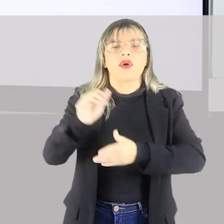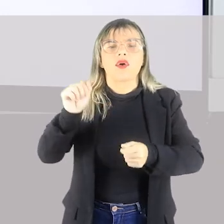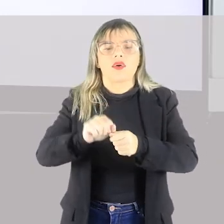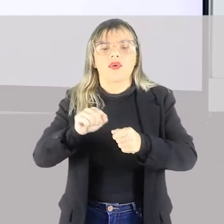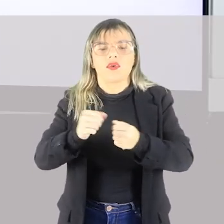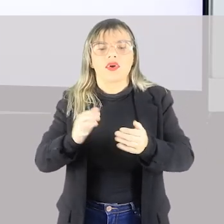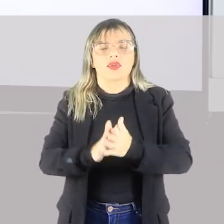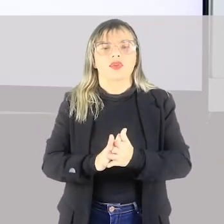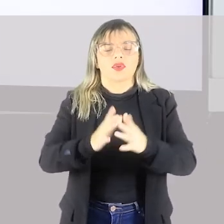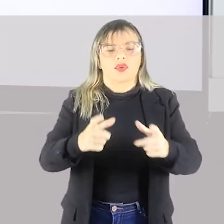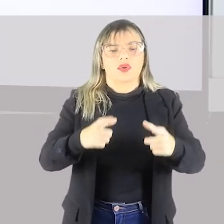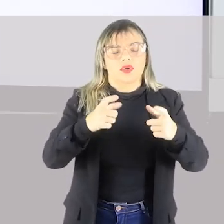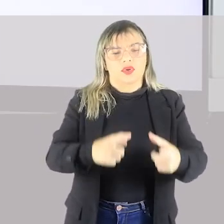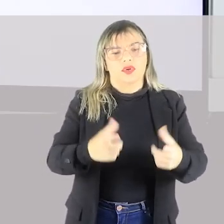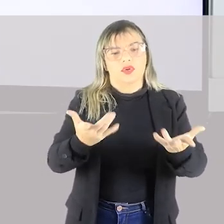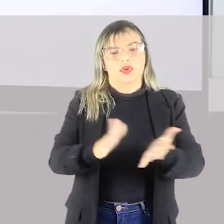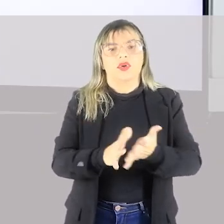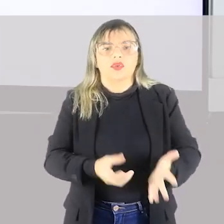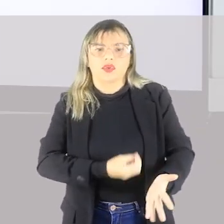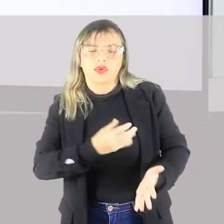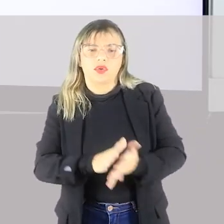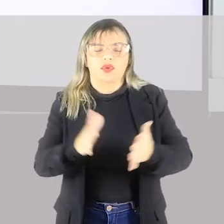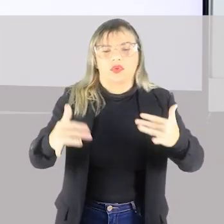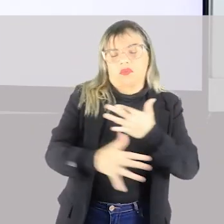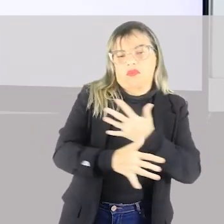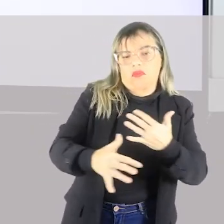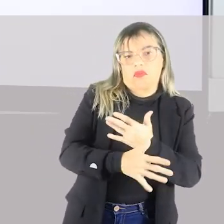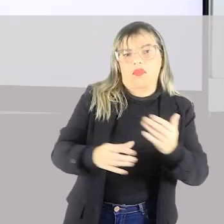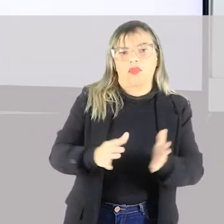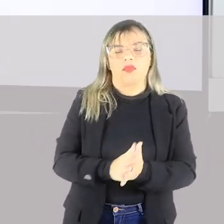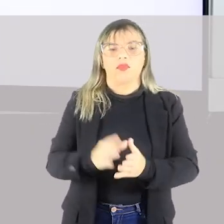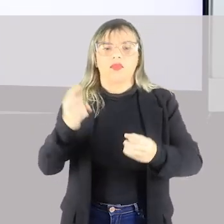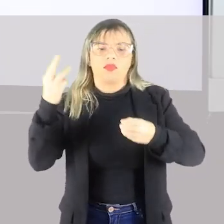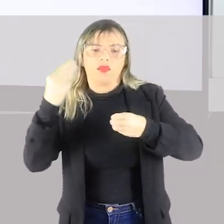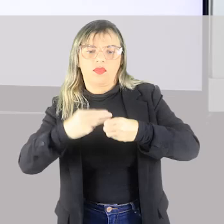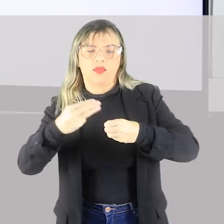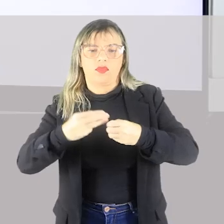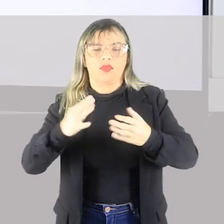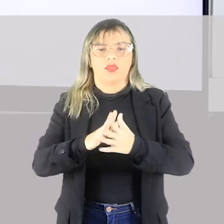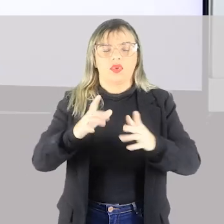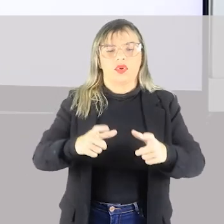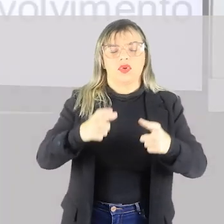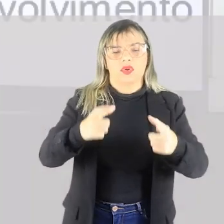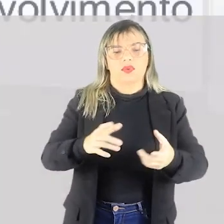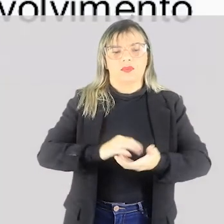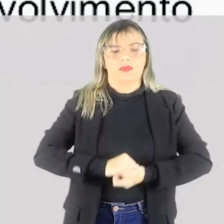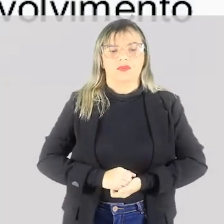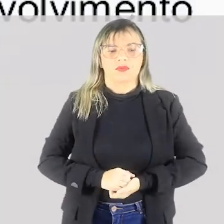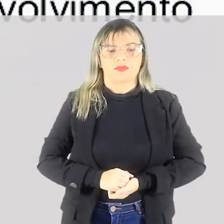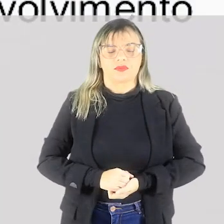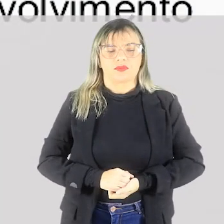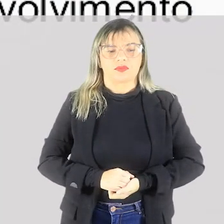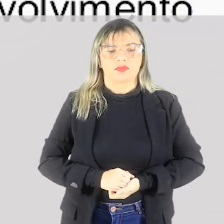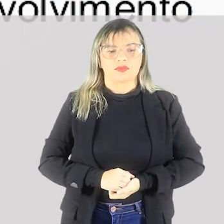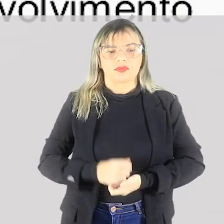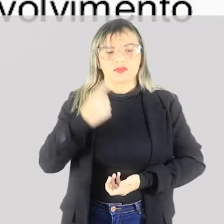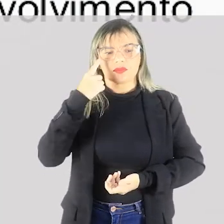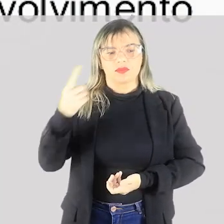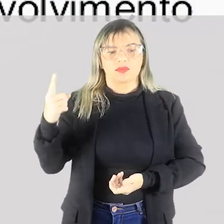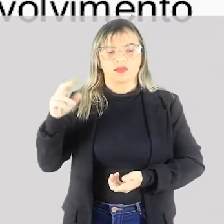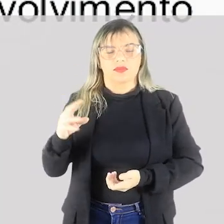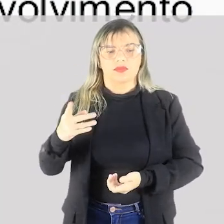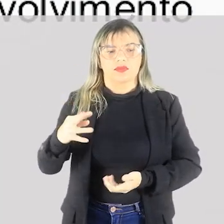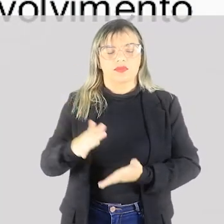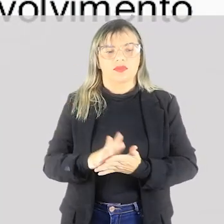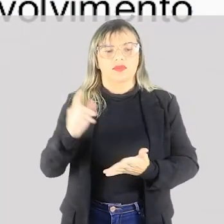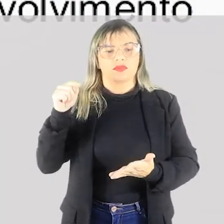no bairro, né, na cidade, no município, na região. O capítulo